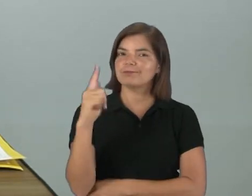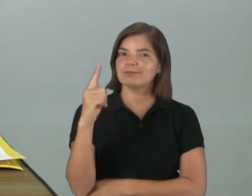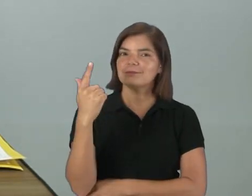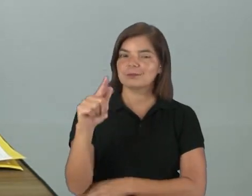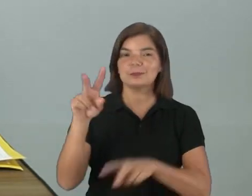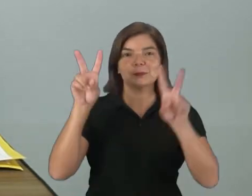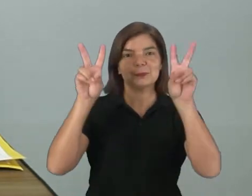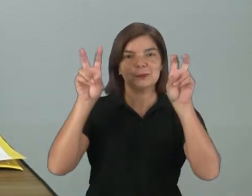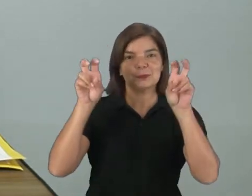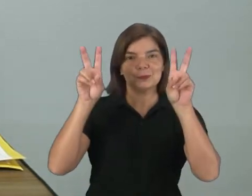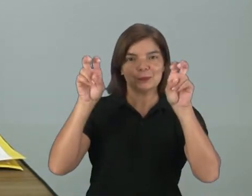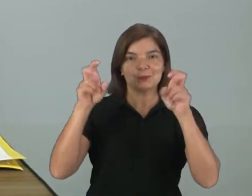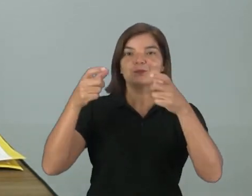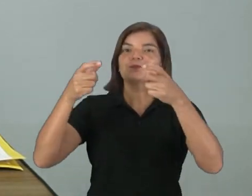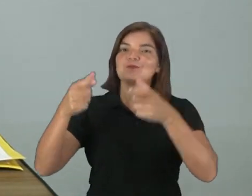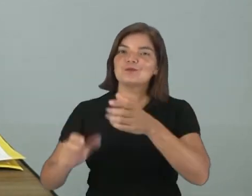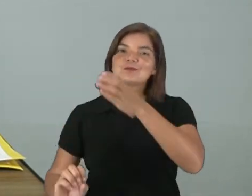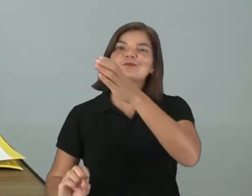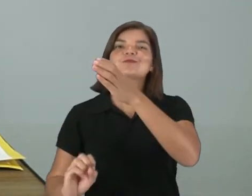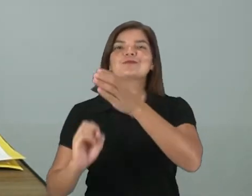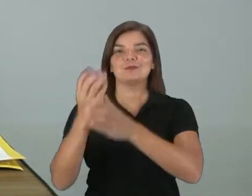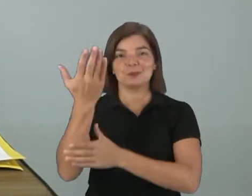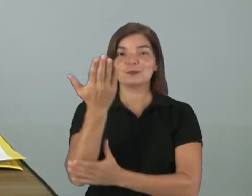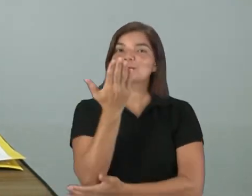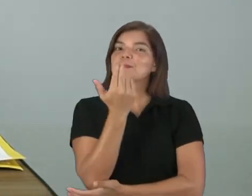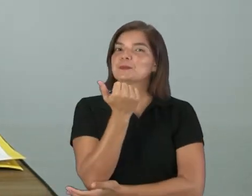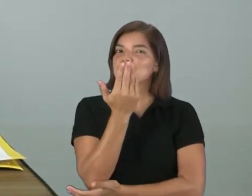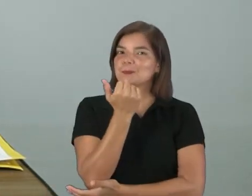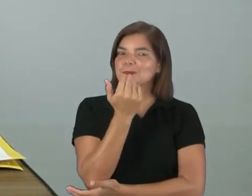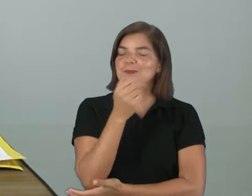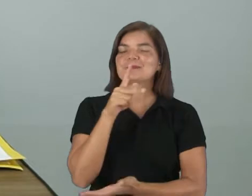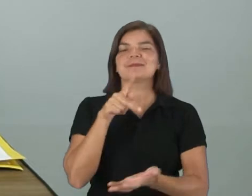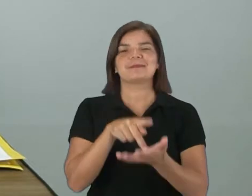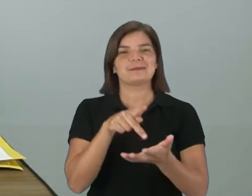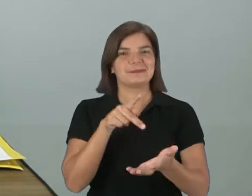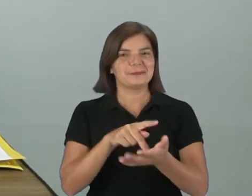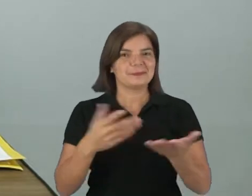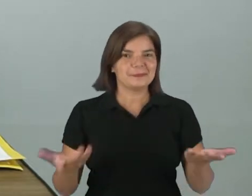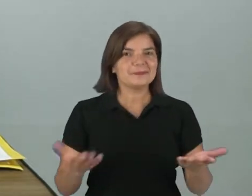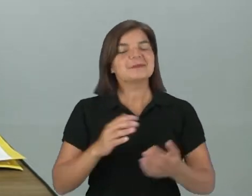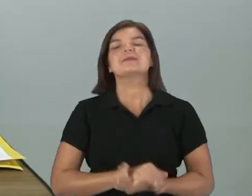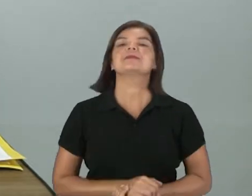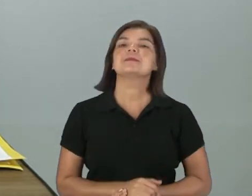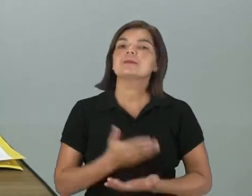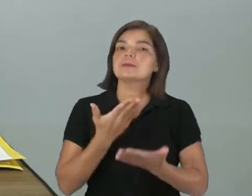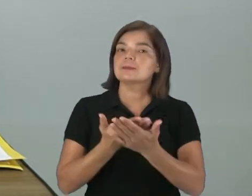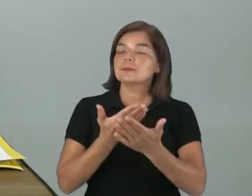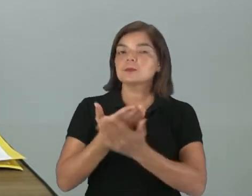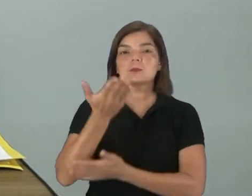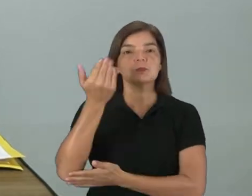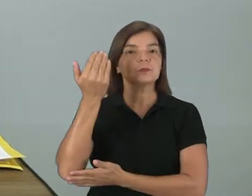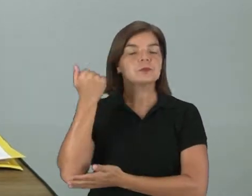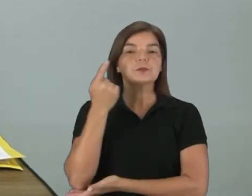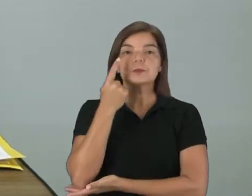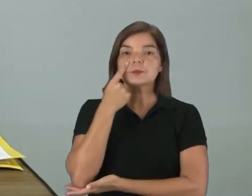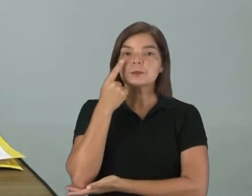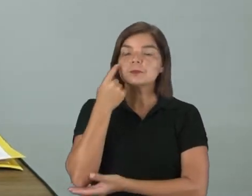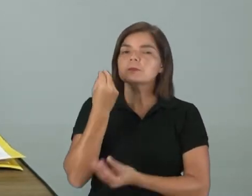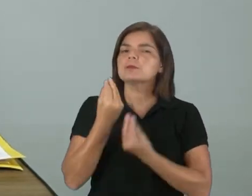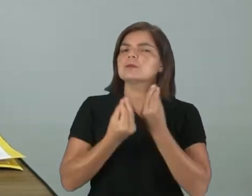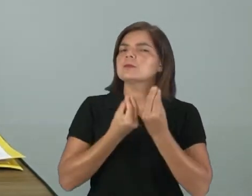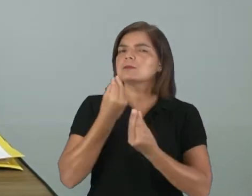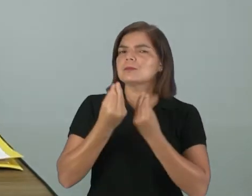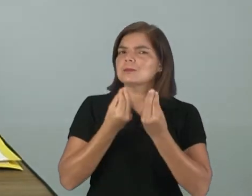com o tema Percurso dos Alimentos. Muito bem! Na nossa aula passada, vimos um pouquinho